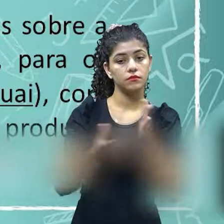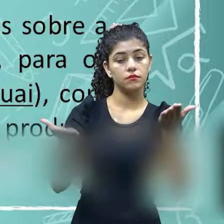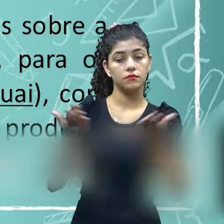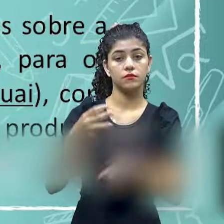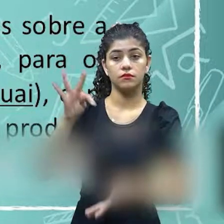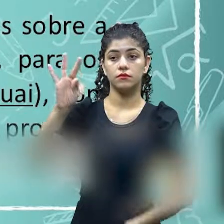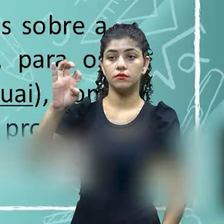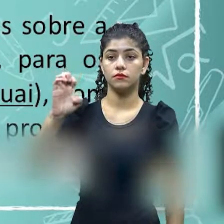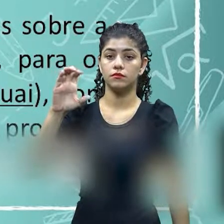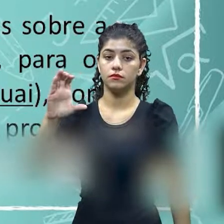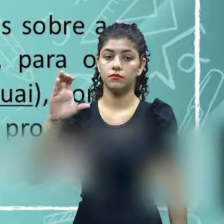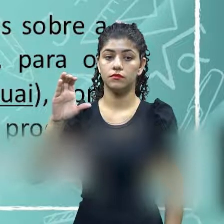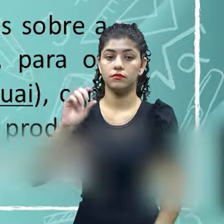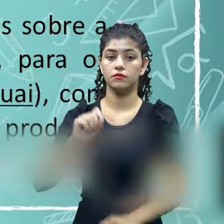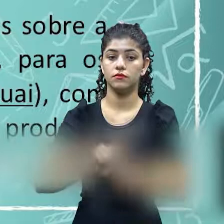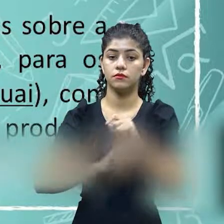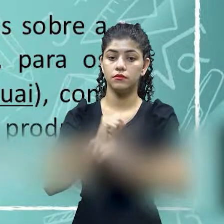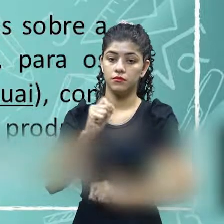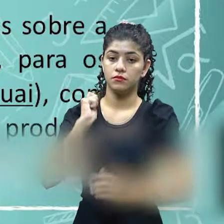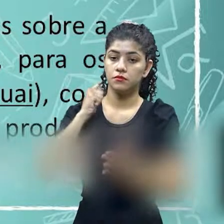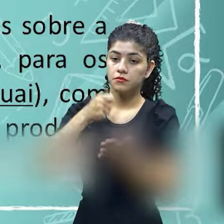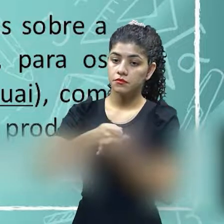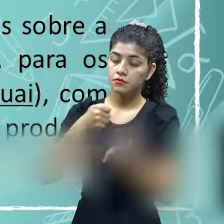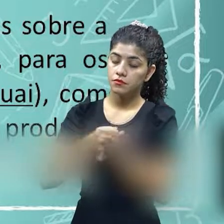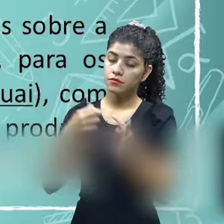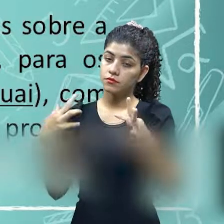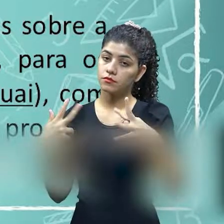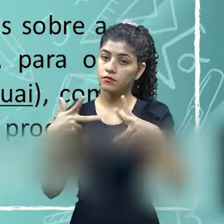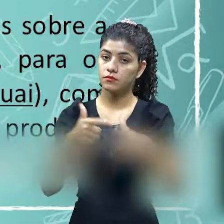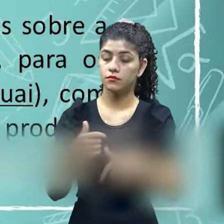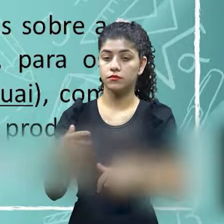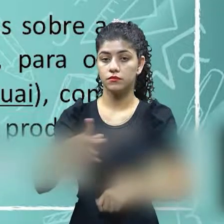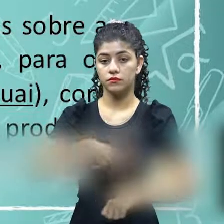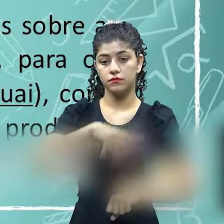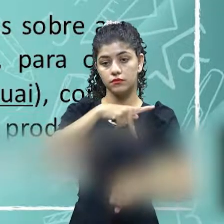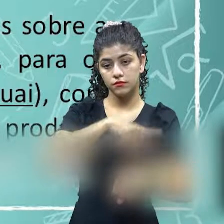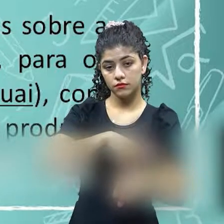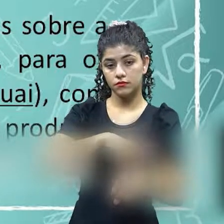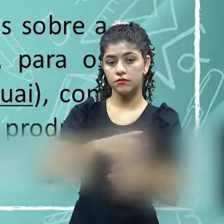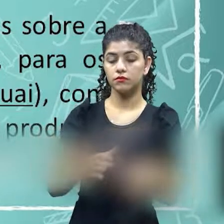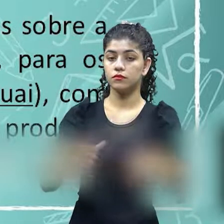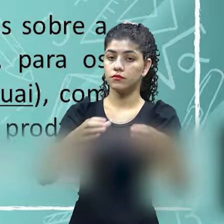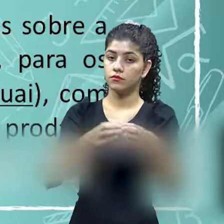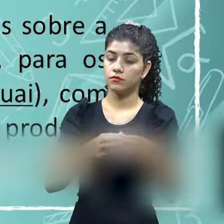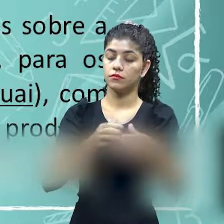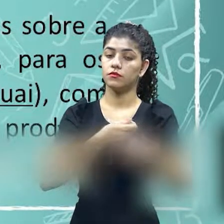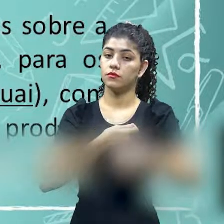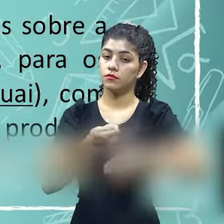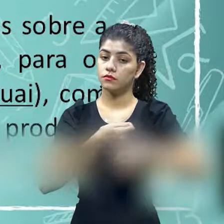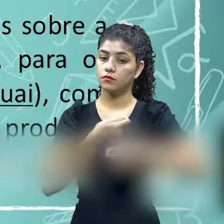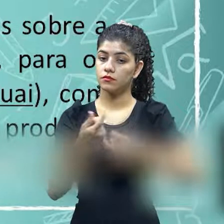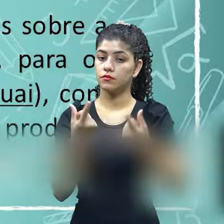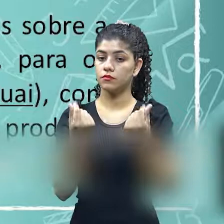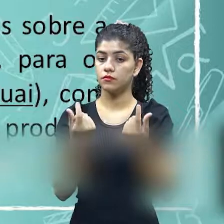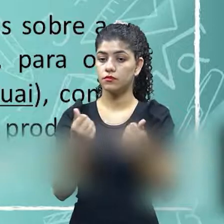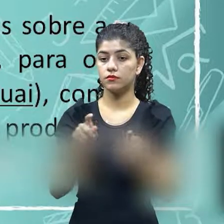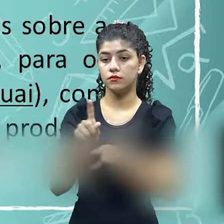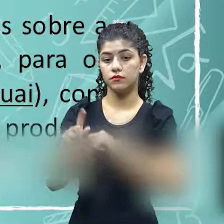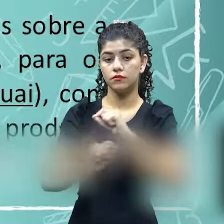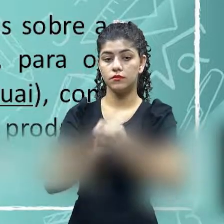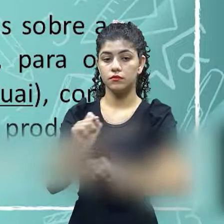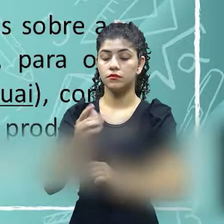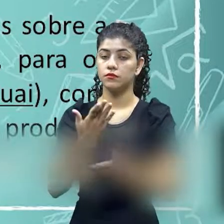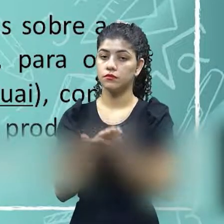TEC. É a imposição por parte de todos os países membros de um bloco econômico. Referente aos blocos econômicos,